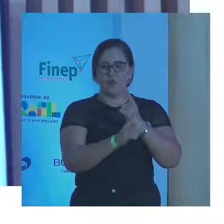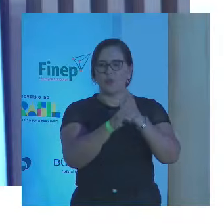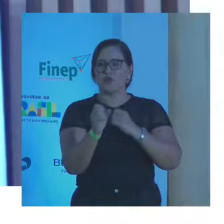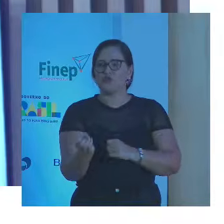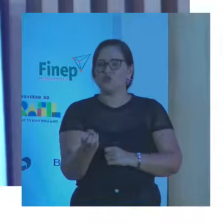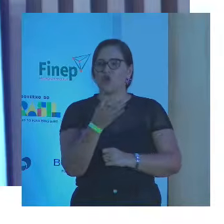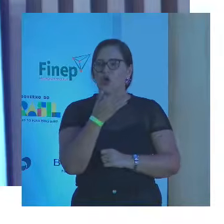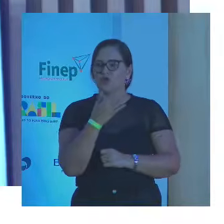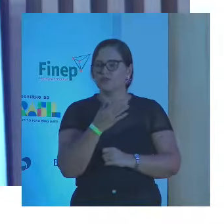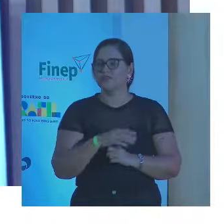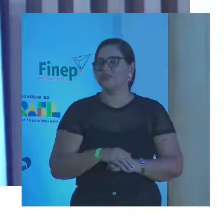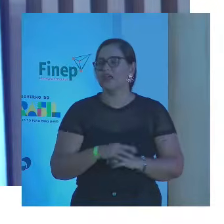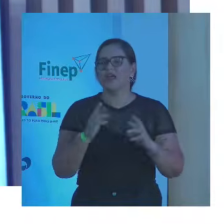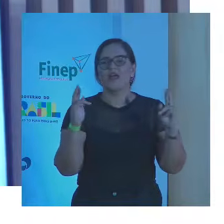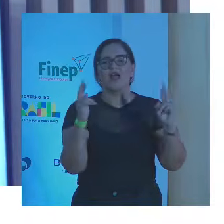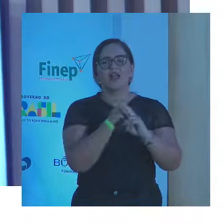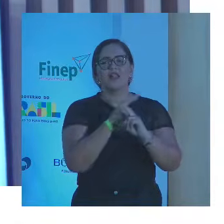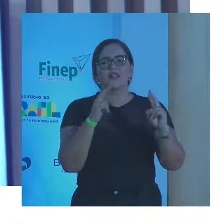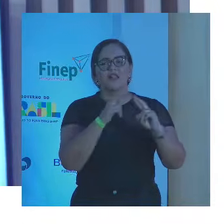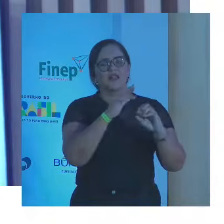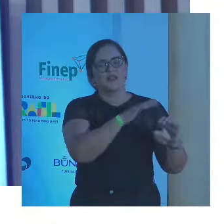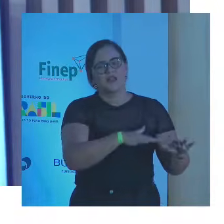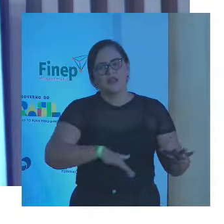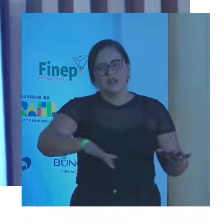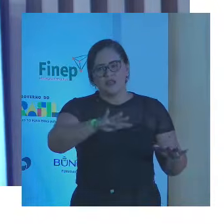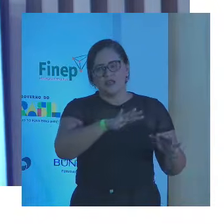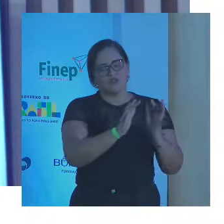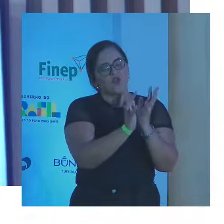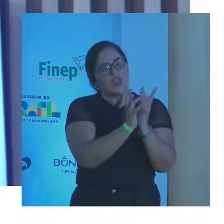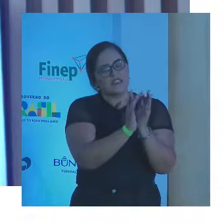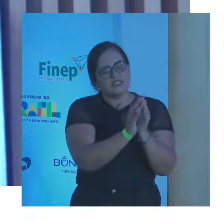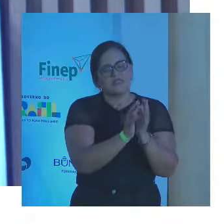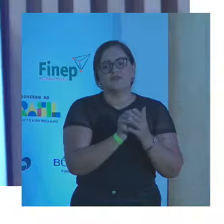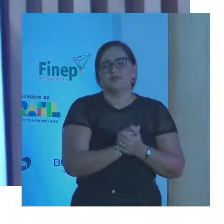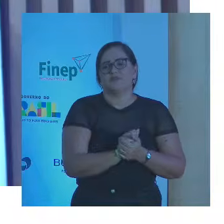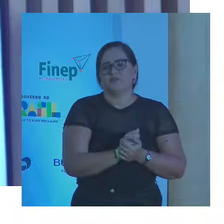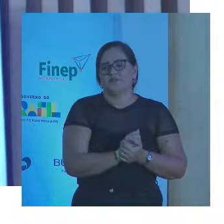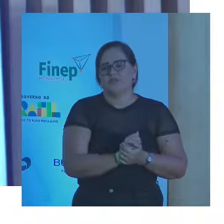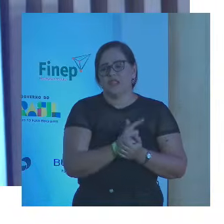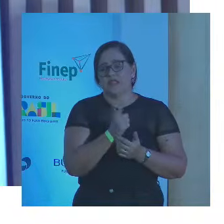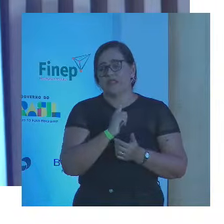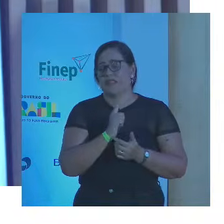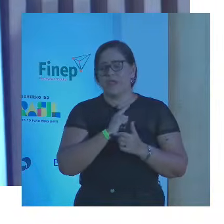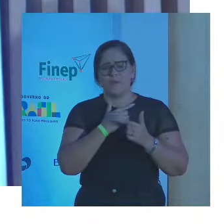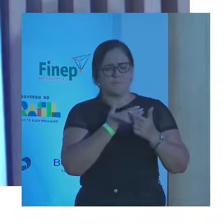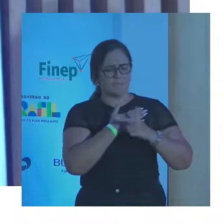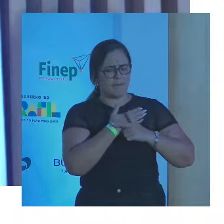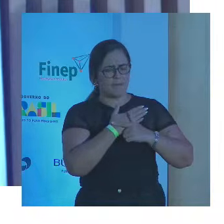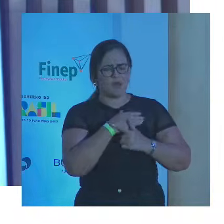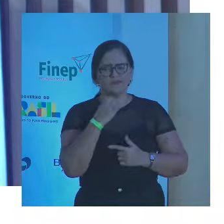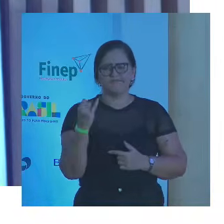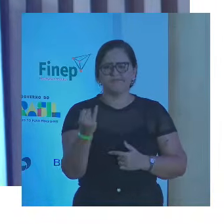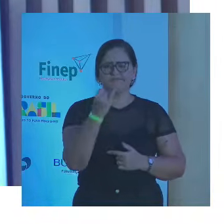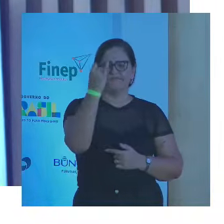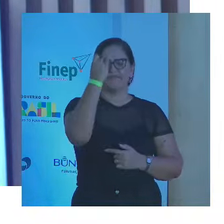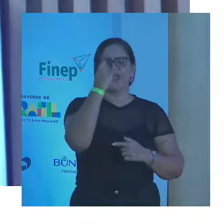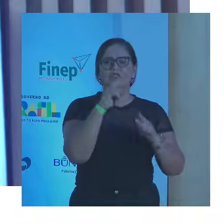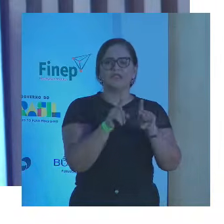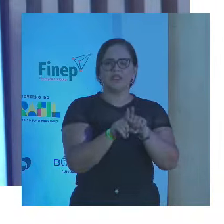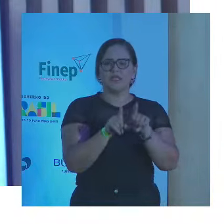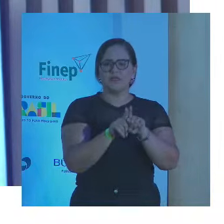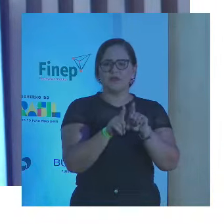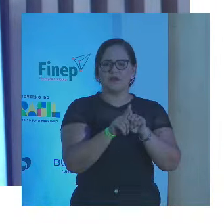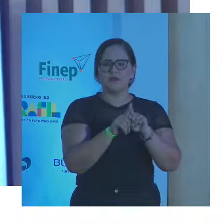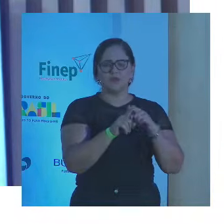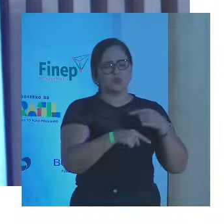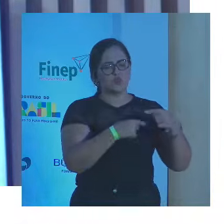novos compostos relacionados a ambientes recifais, né, e eles desempenham um papel fundamental também no